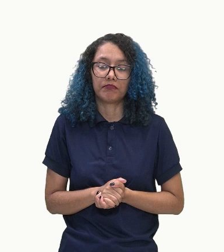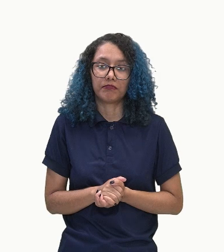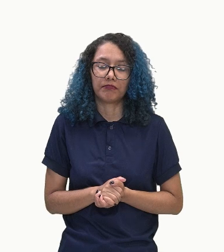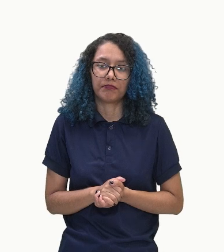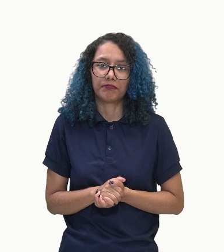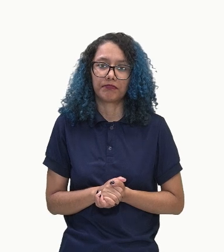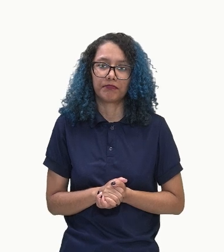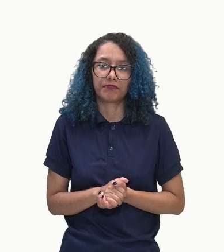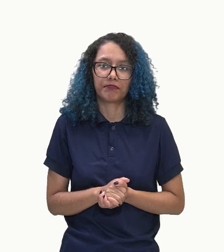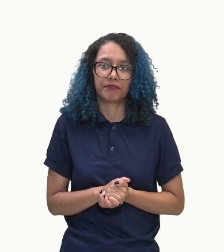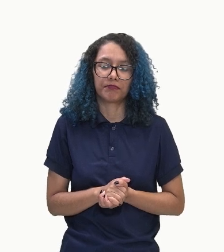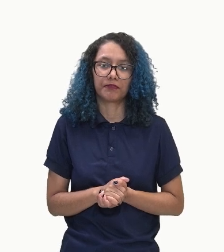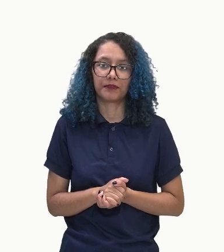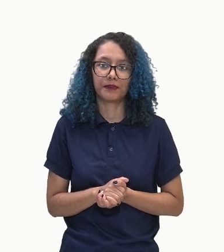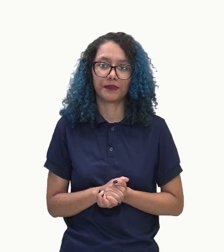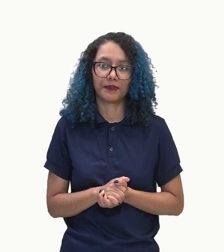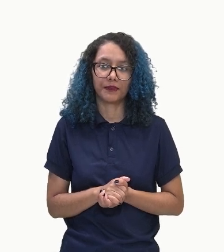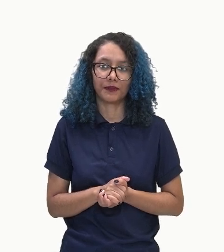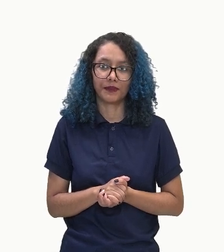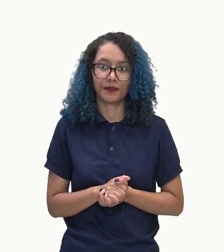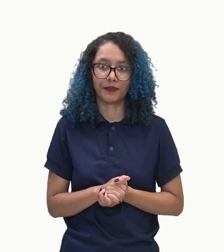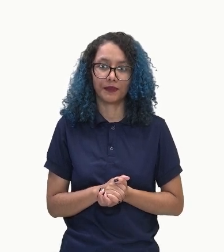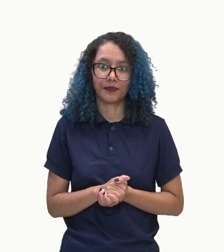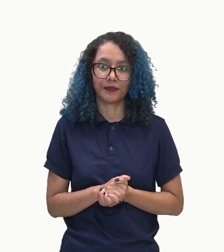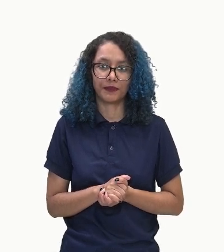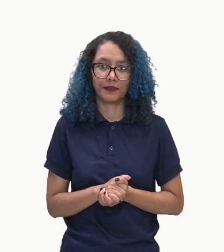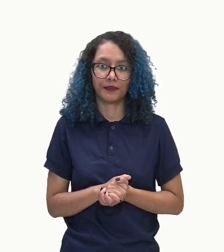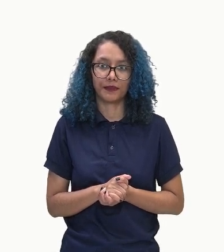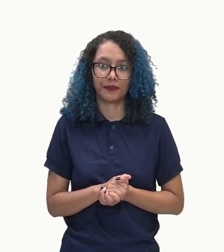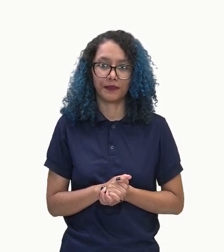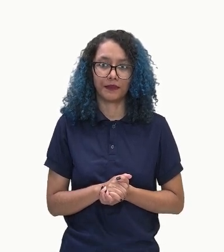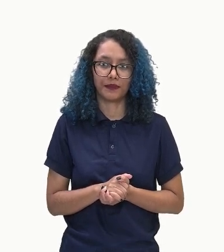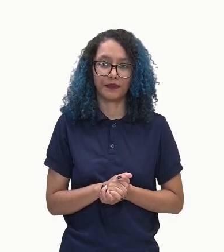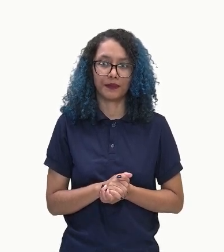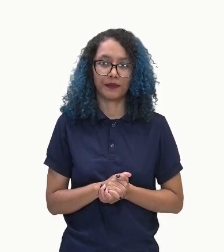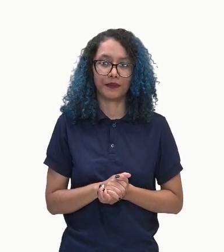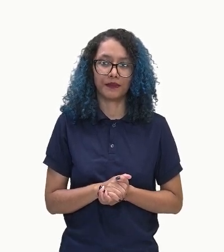3,14 multiplicado por 12.